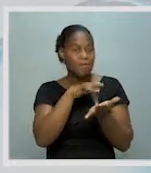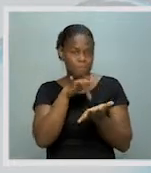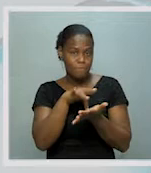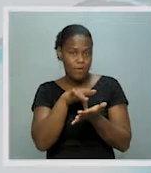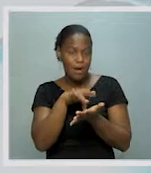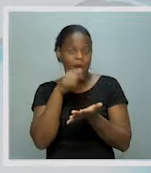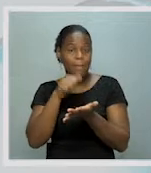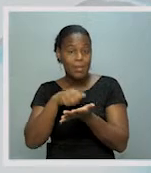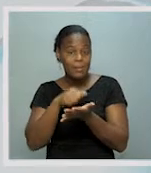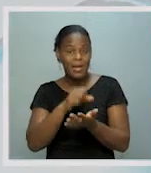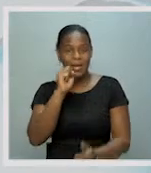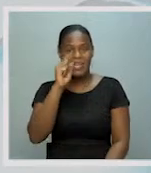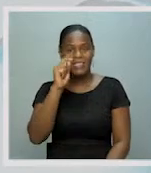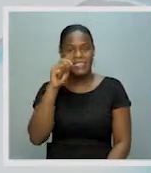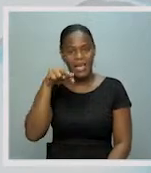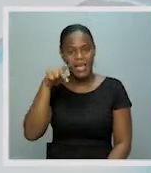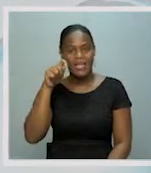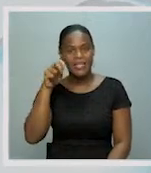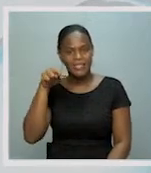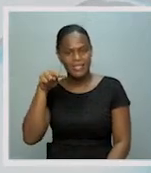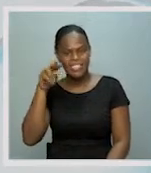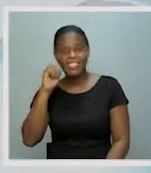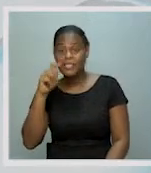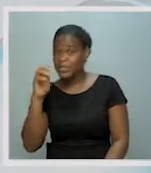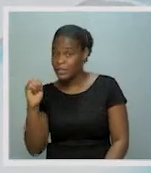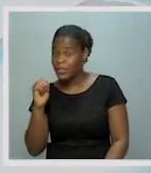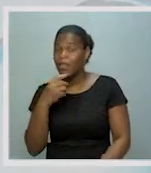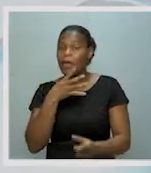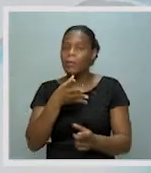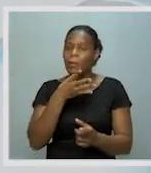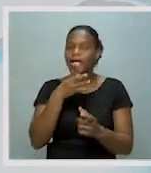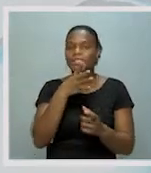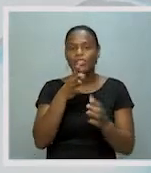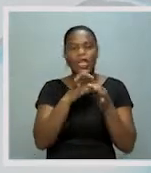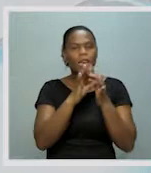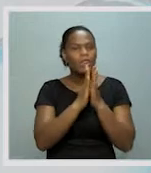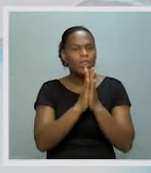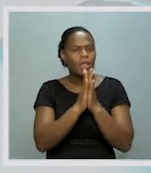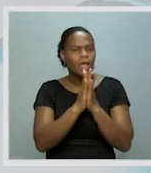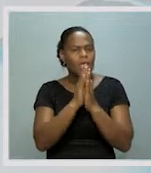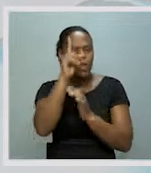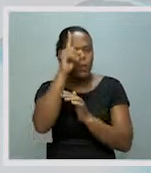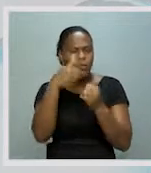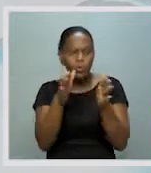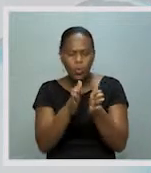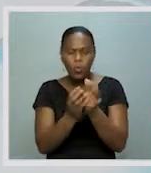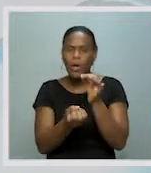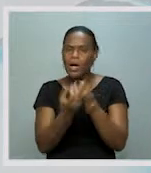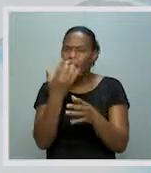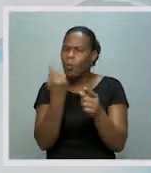Gênesis, há um relato aí que fala da criação, né? Deus criou tudo e tudo era muito